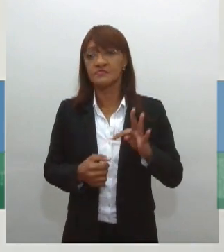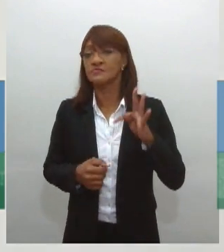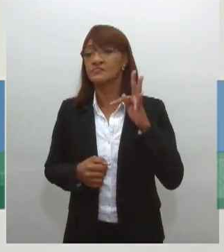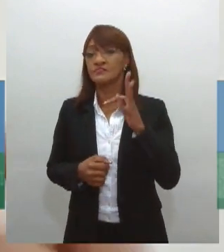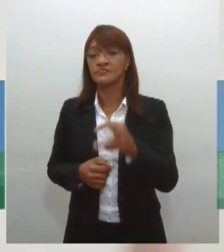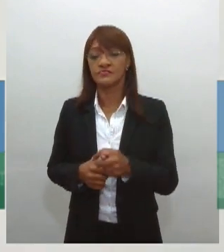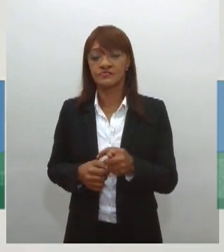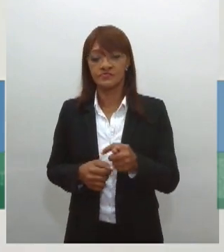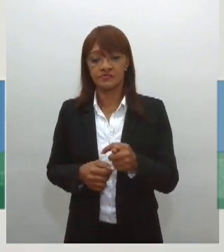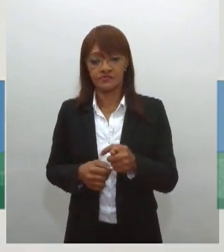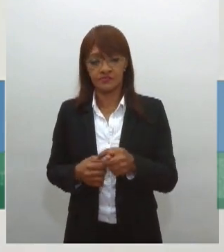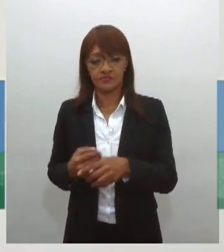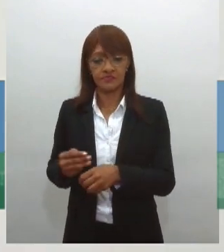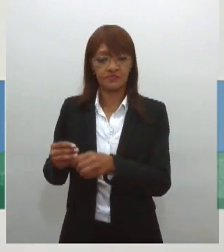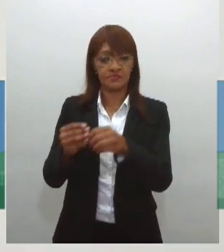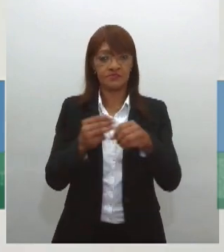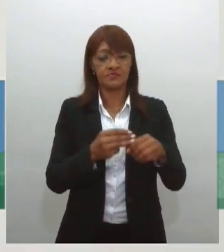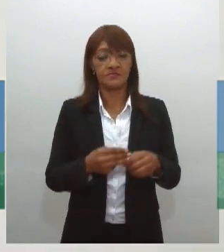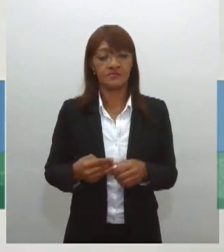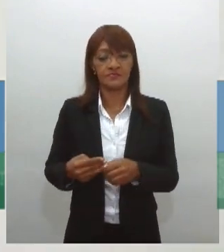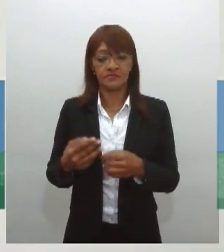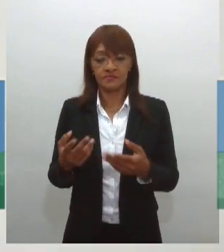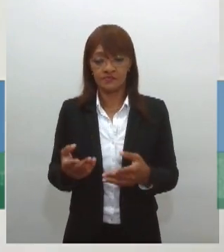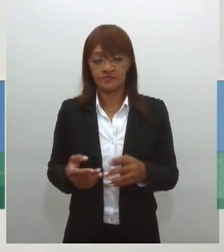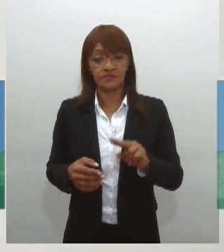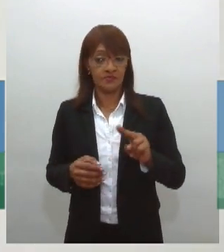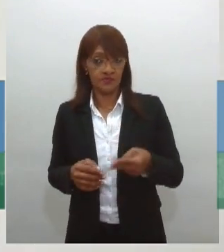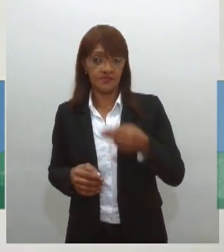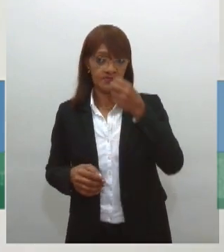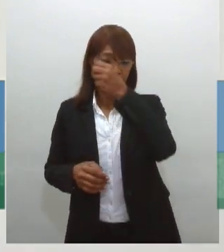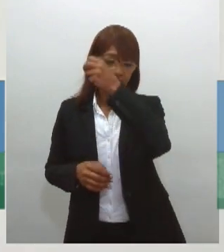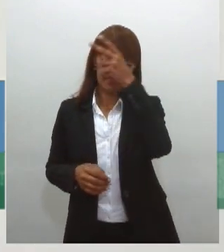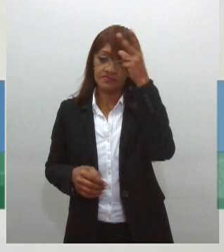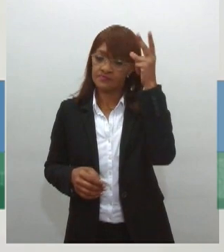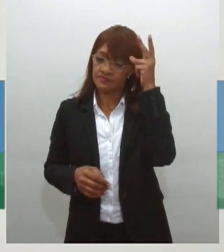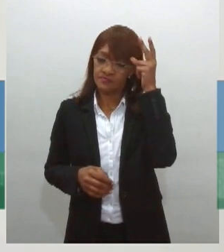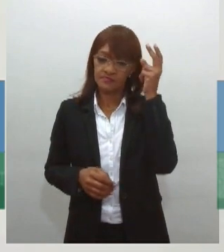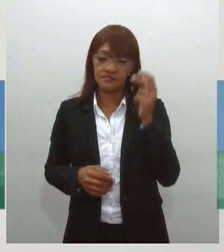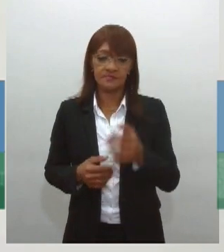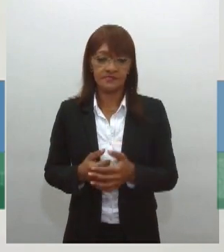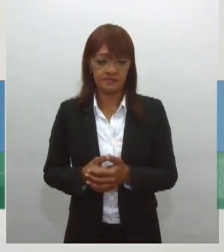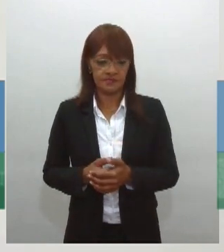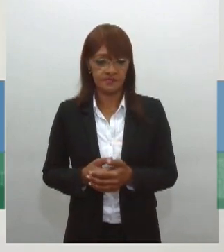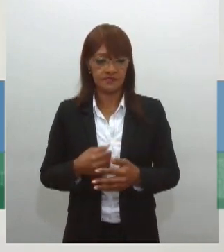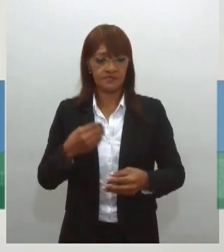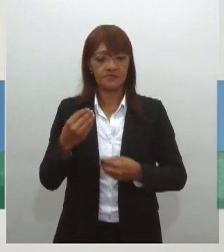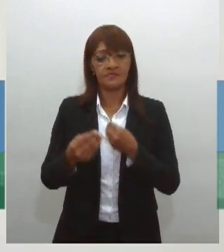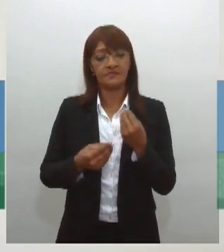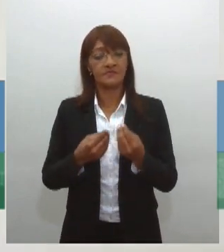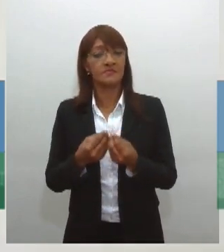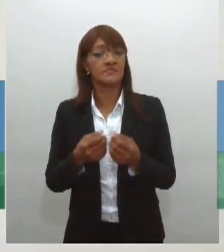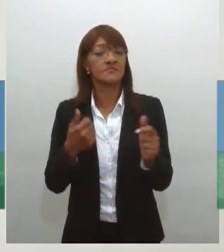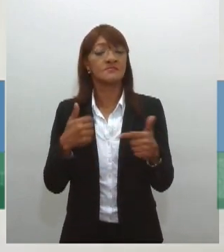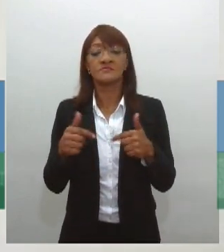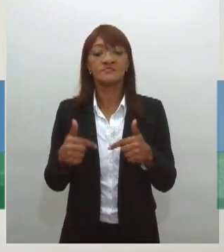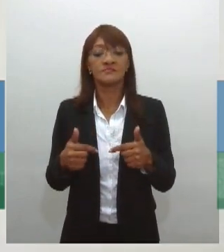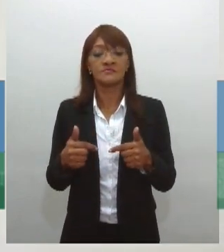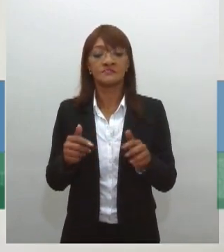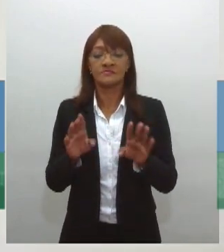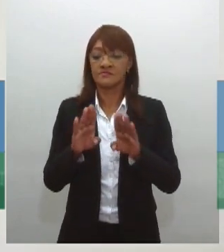gente tem um passo a passo aí, que é a garantia do funcionamento pleno de conselhos